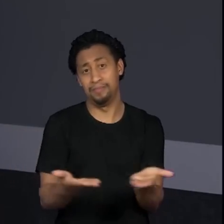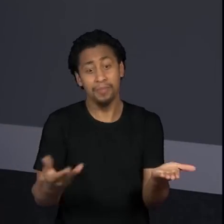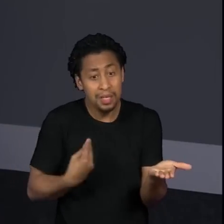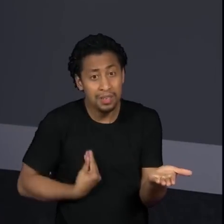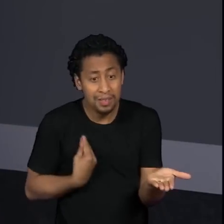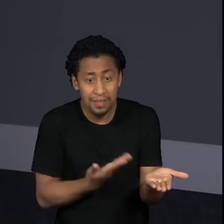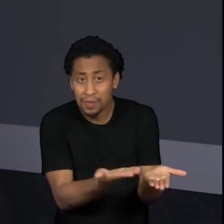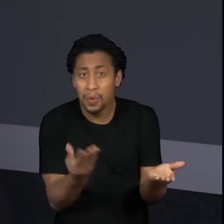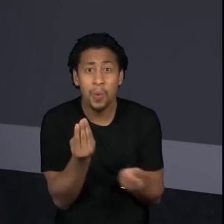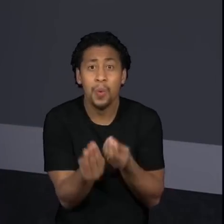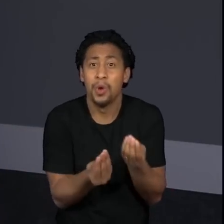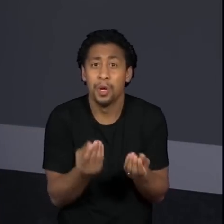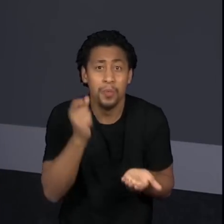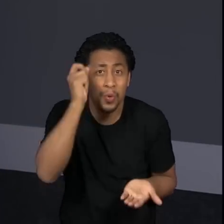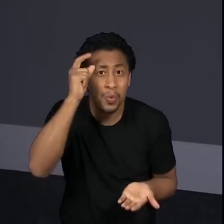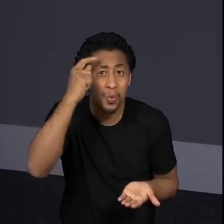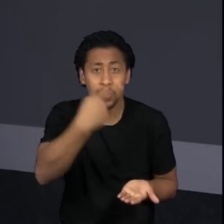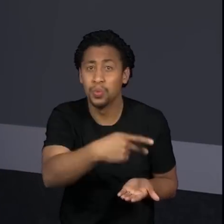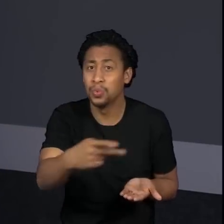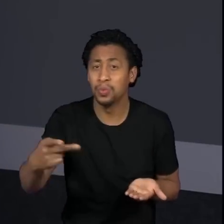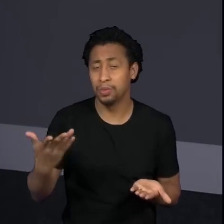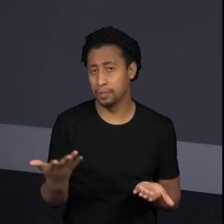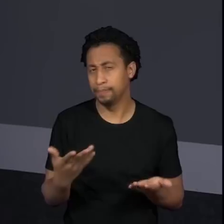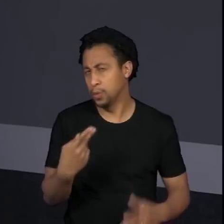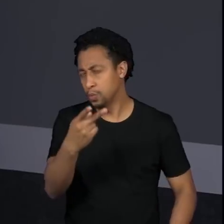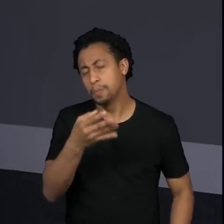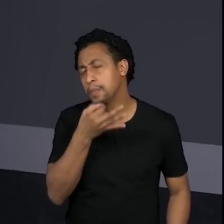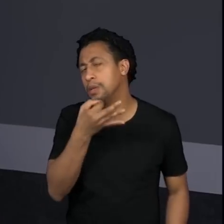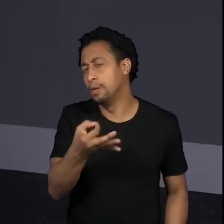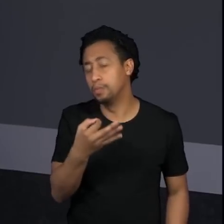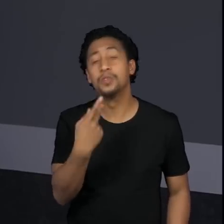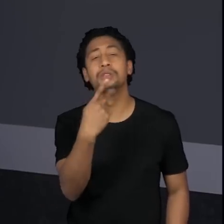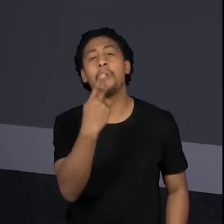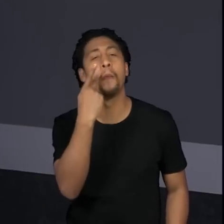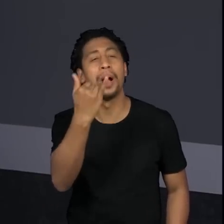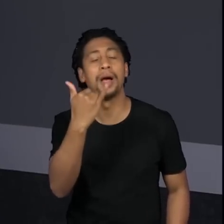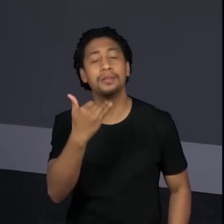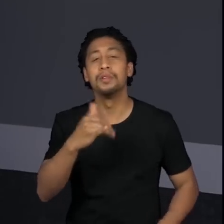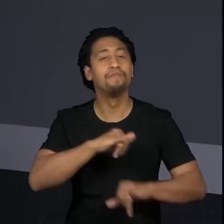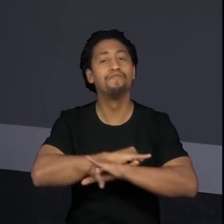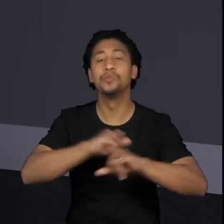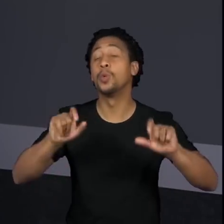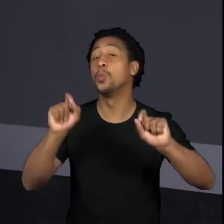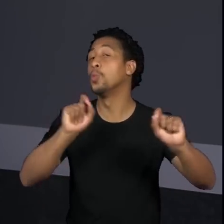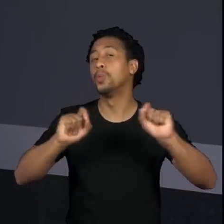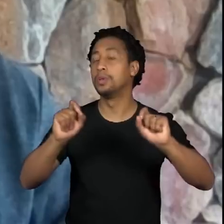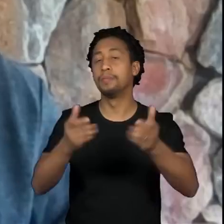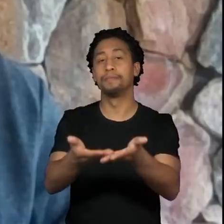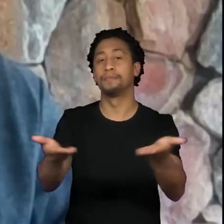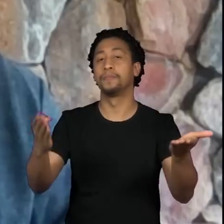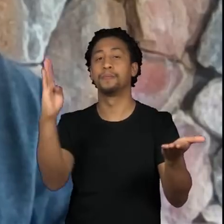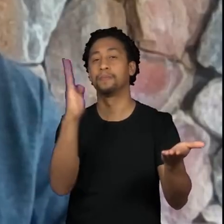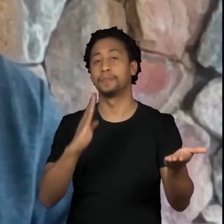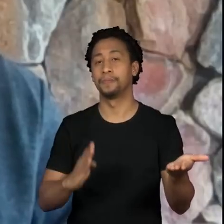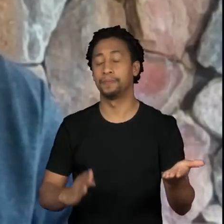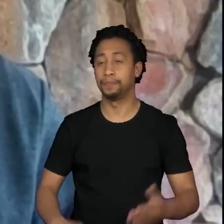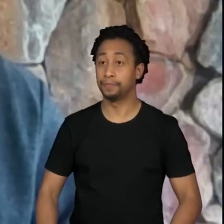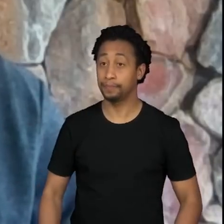existência dessas culturas. O que você acha que seu pai diria nesse momento para o Brasil em relação a isso? E que a